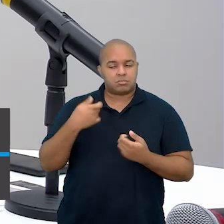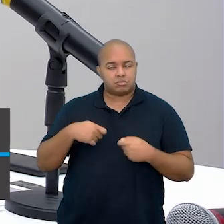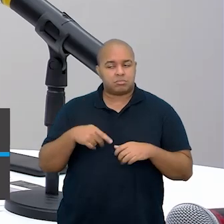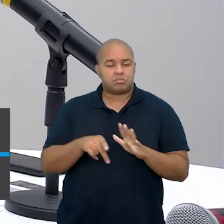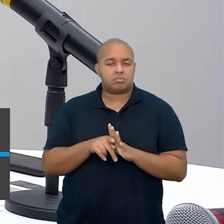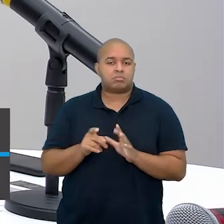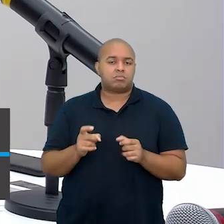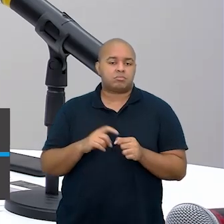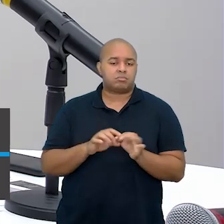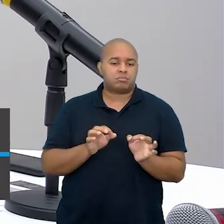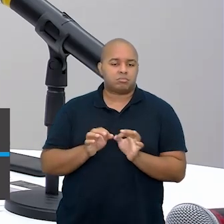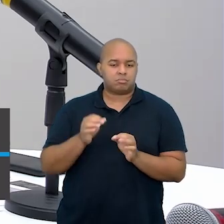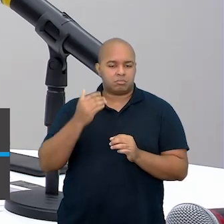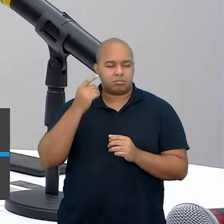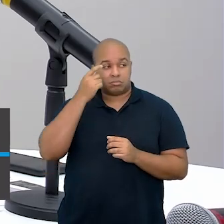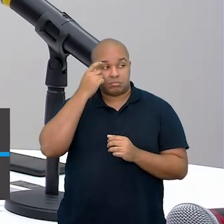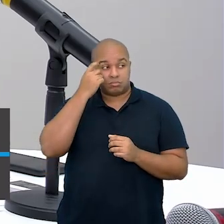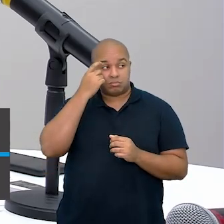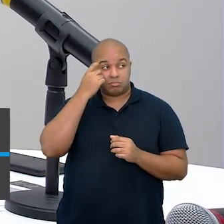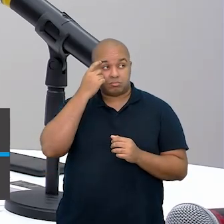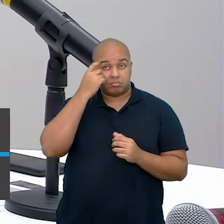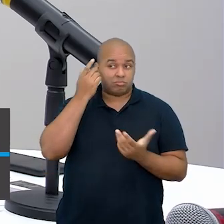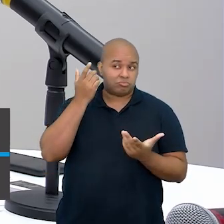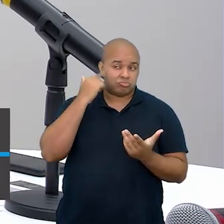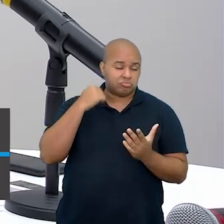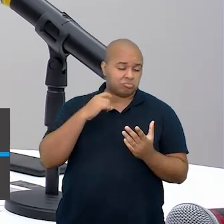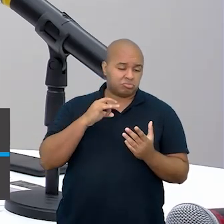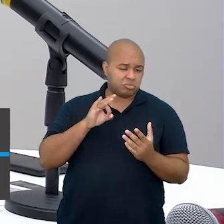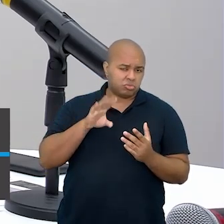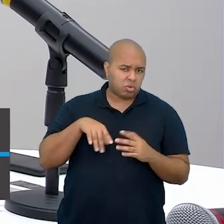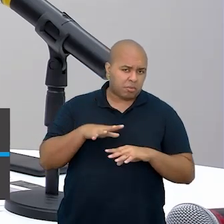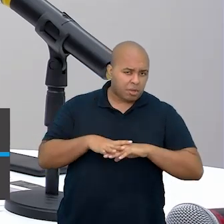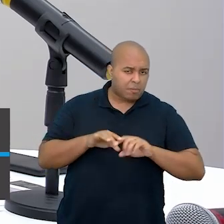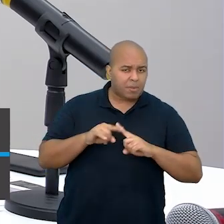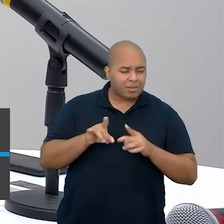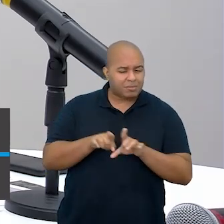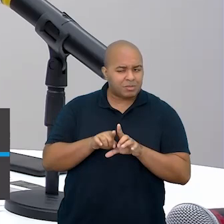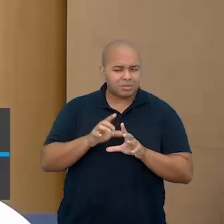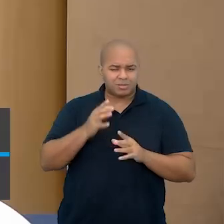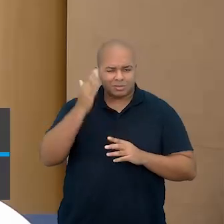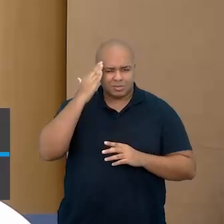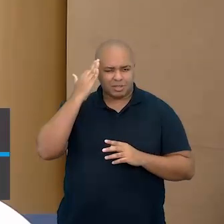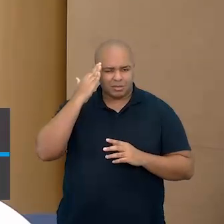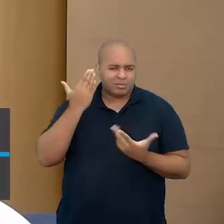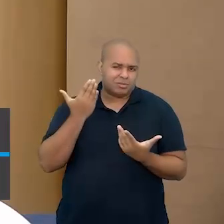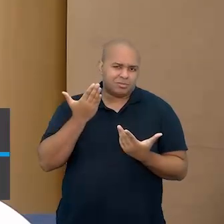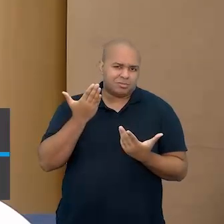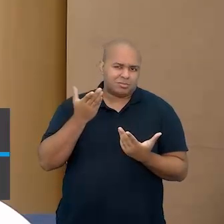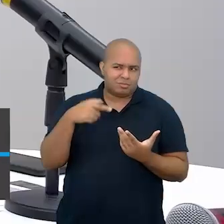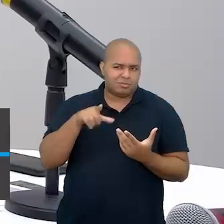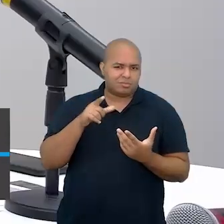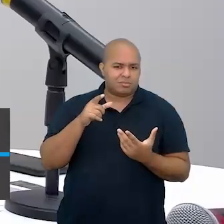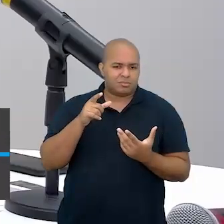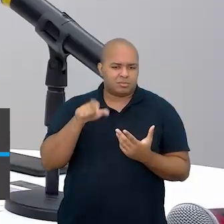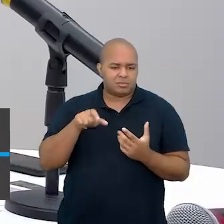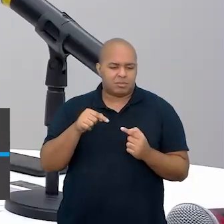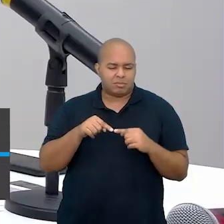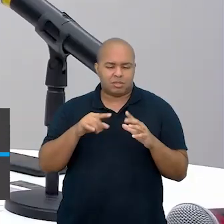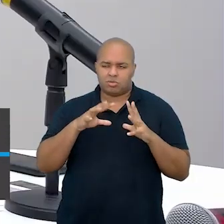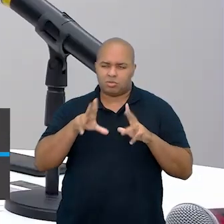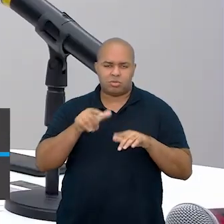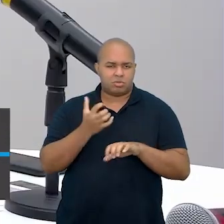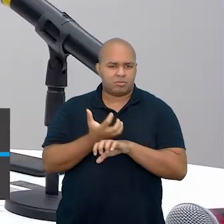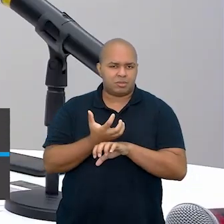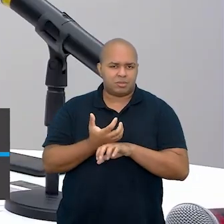necessárias, retome conceitos, né? Isso não só em matemática, né, Kimi? A gente sabe que isso serve para